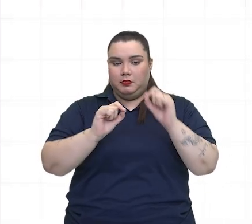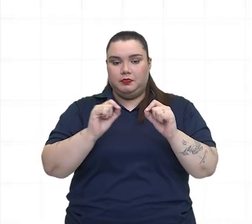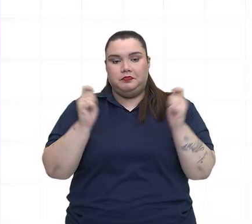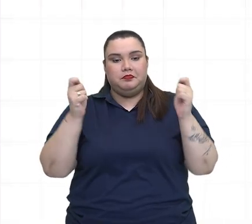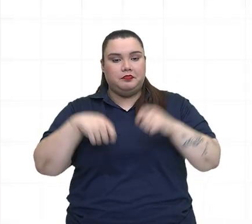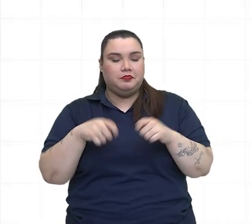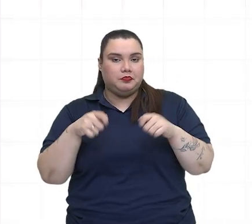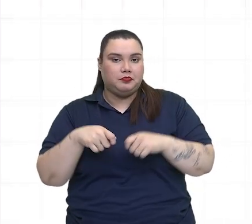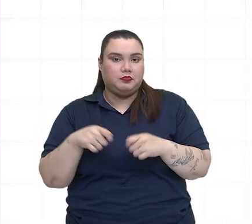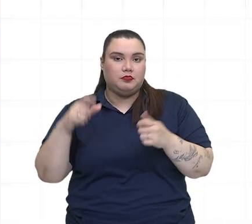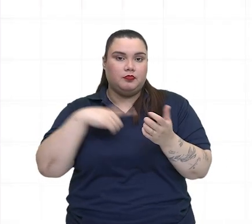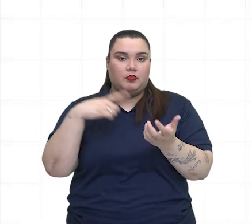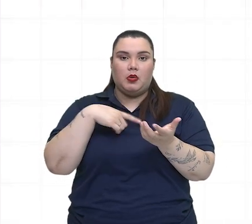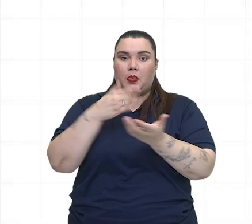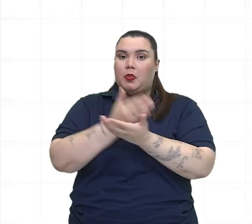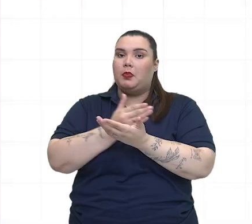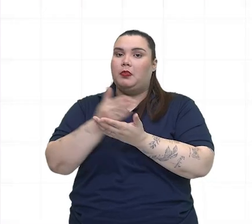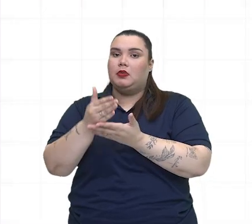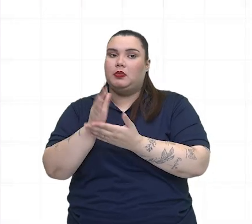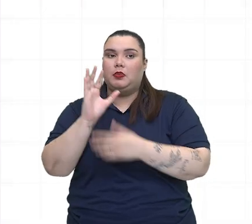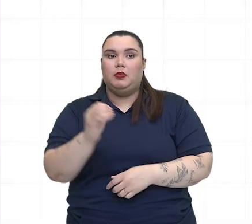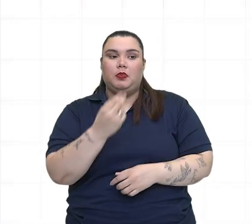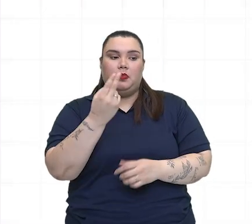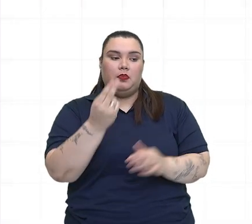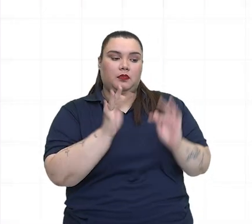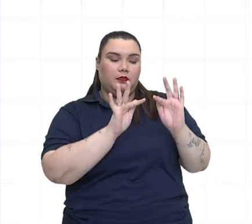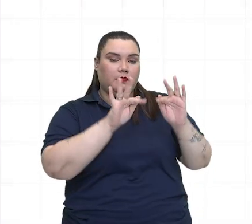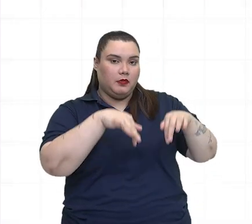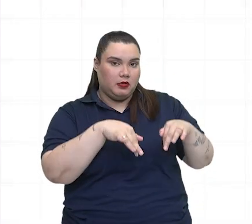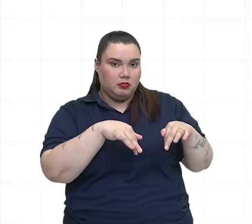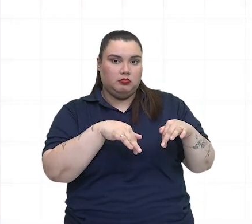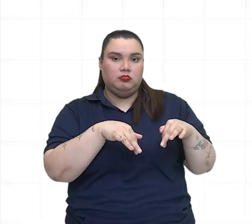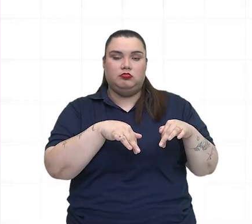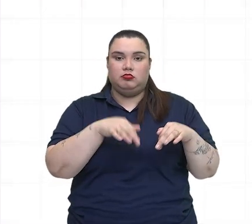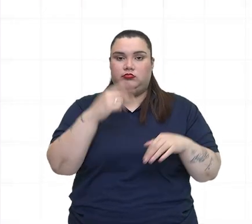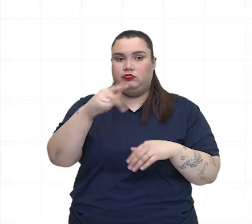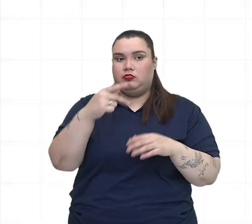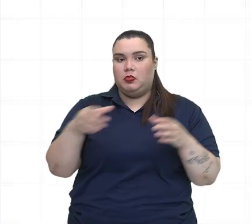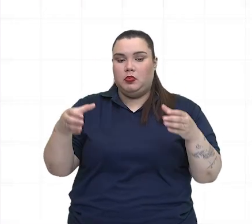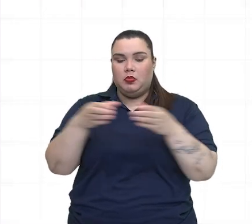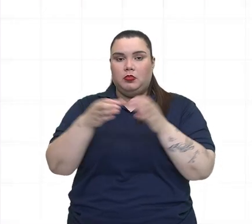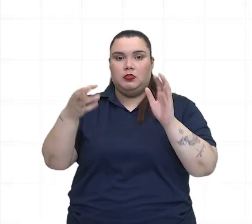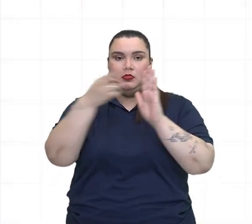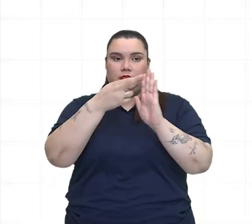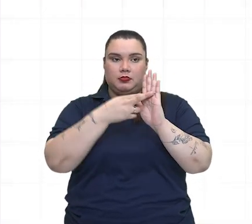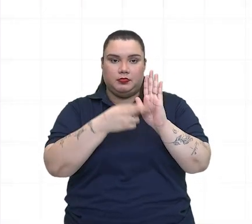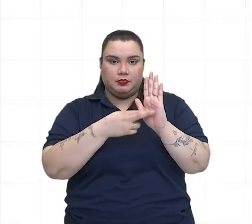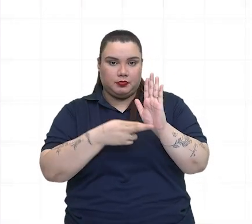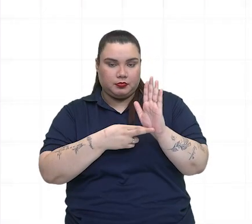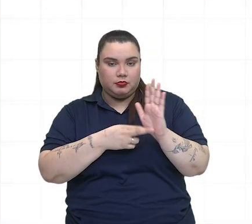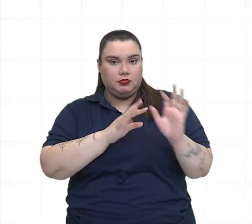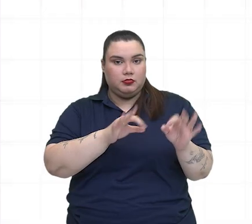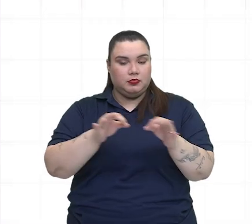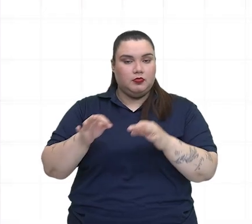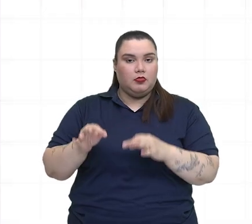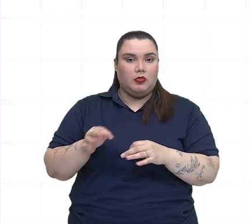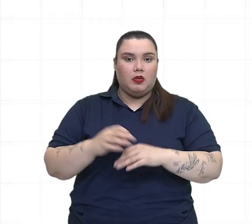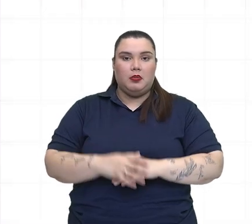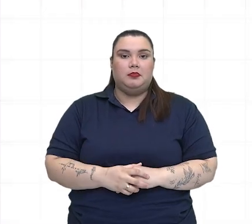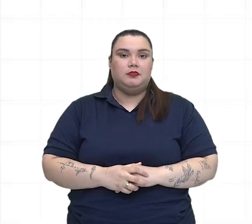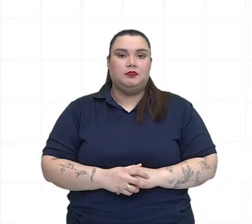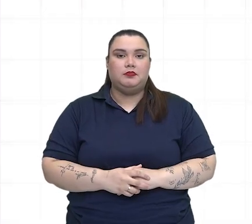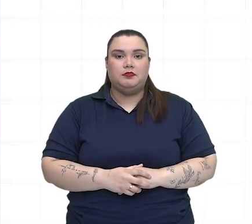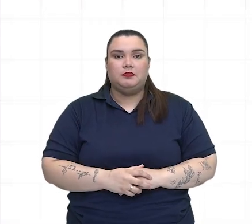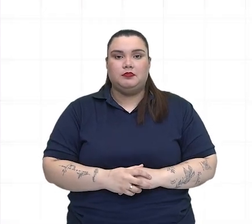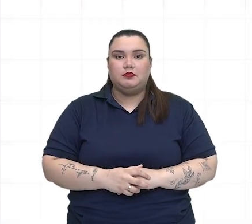você dar início ou finalizar o teu conjunto de regras.